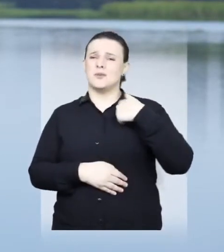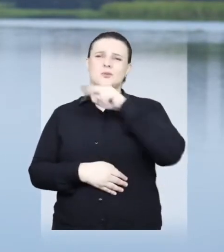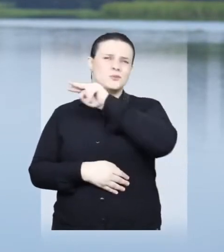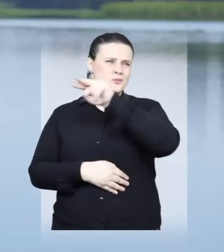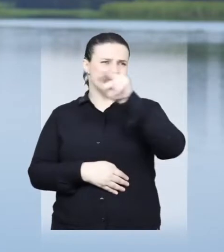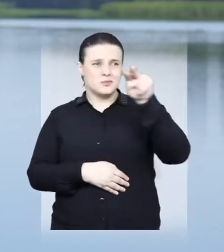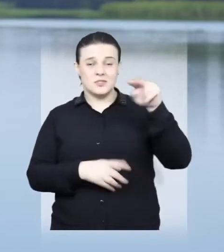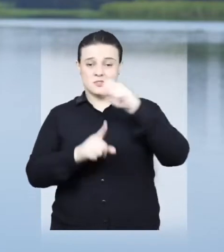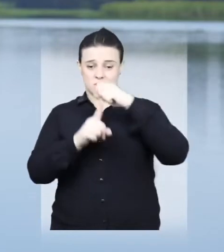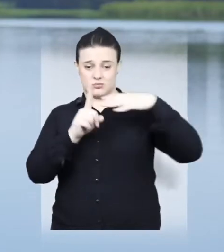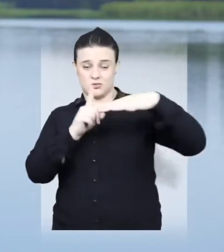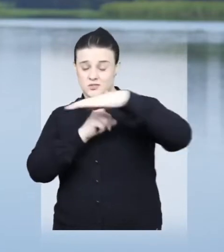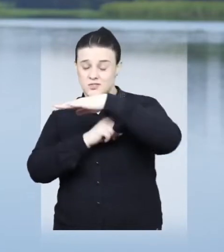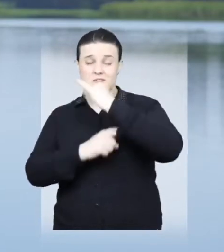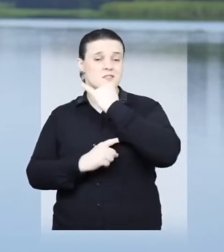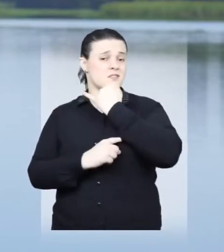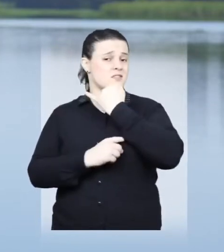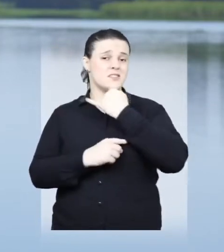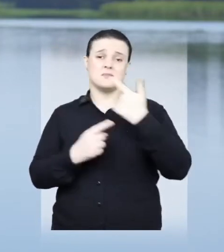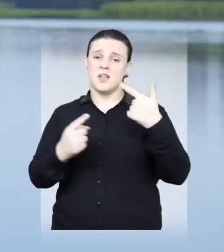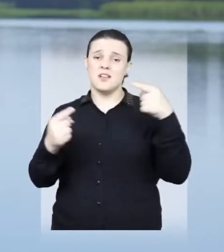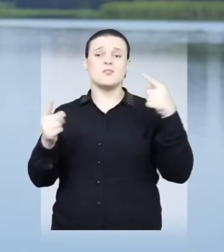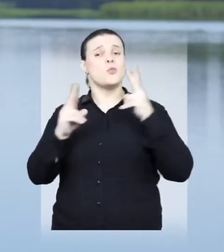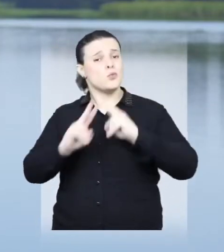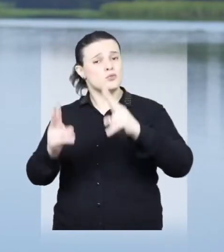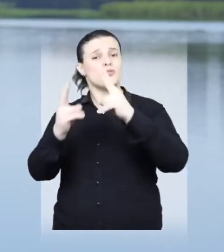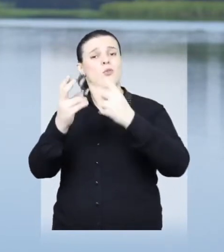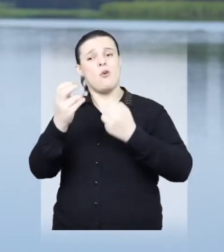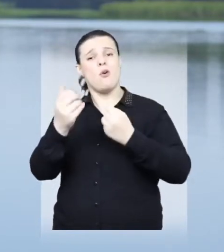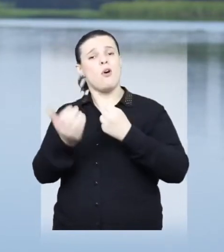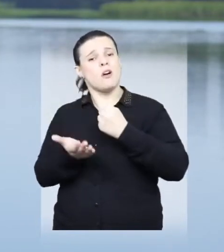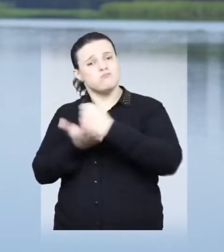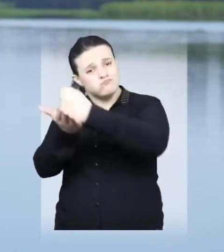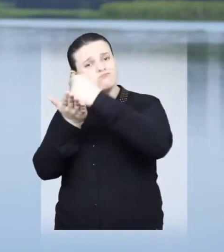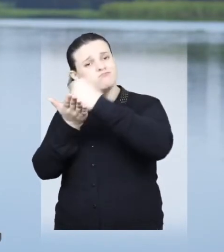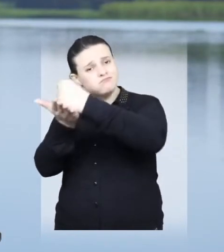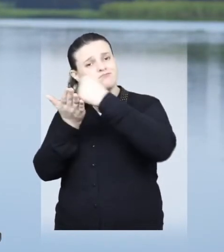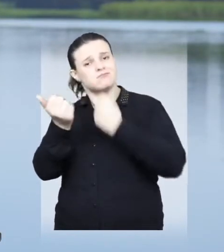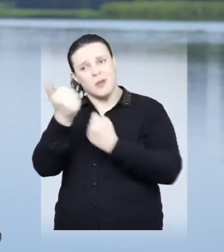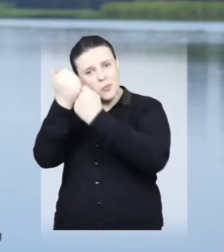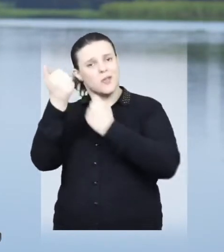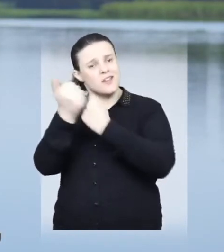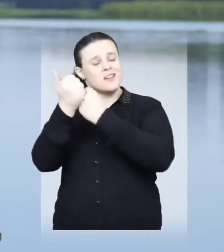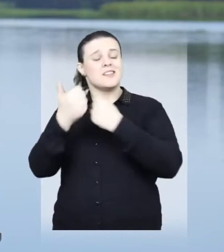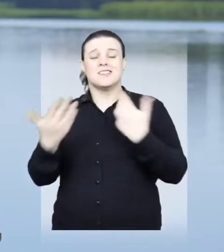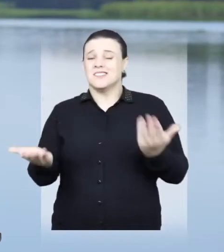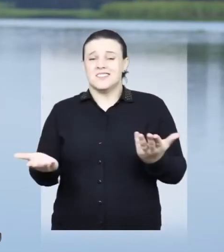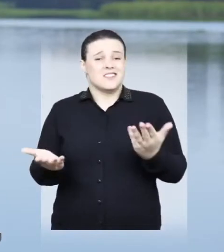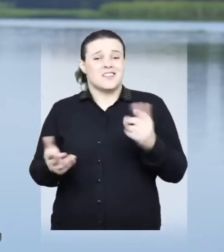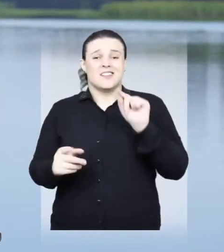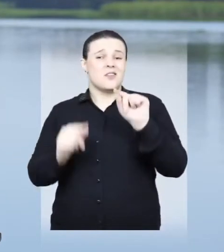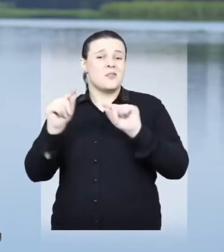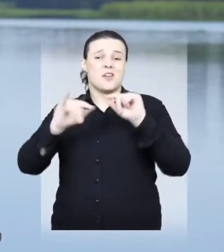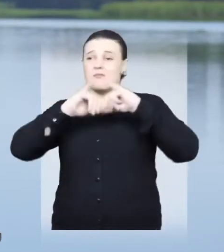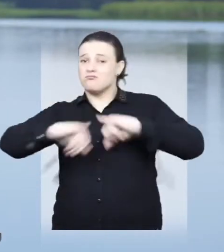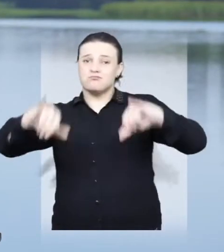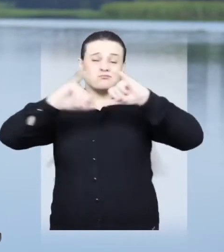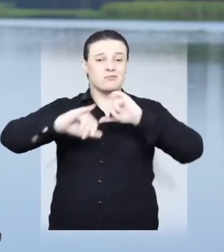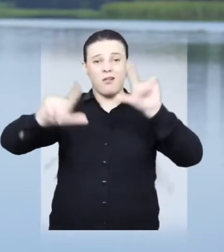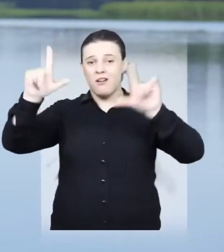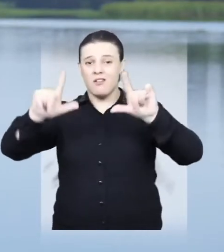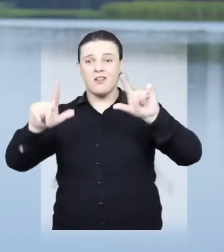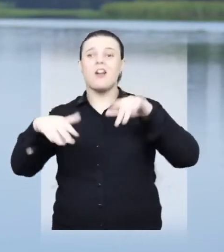eu vejo que a sociedade, infelizmente, valida isso, né? Por exemplo, quando você vai ver os meios de